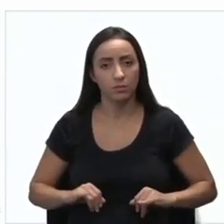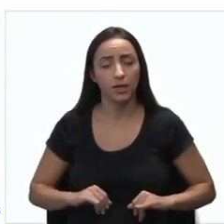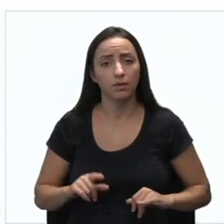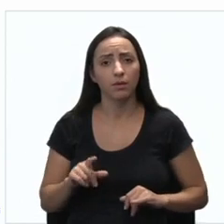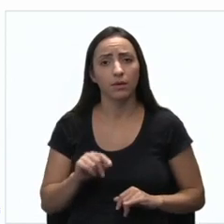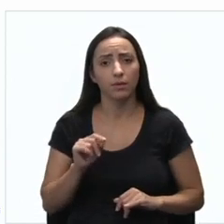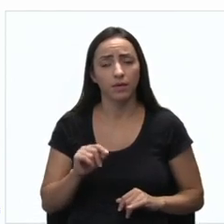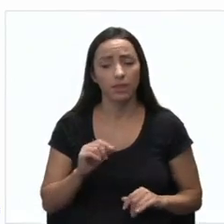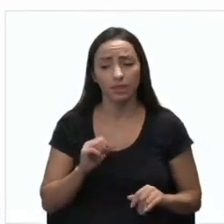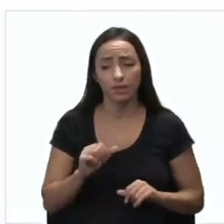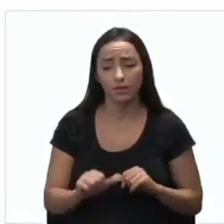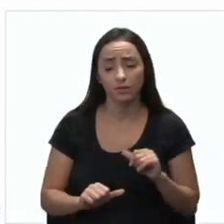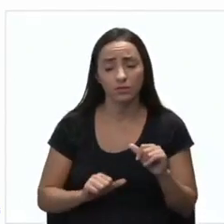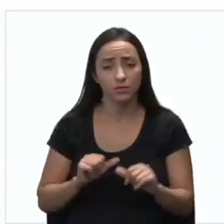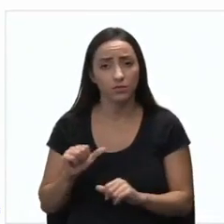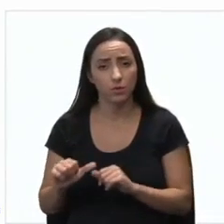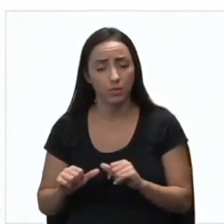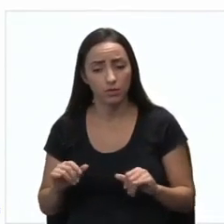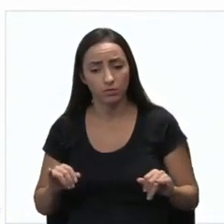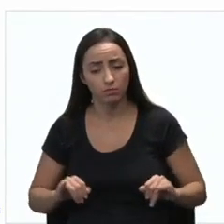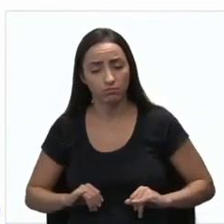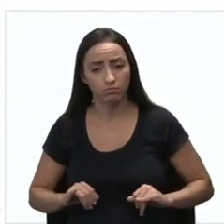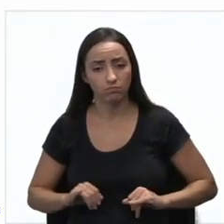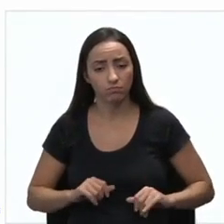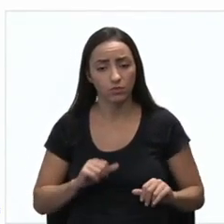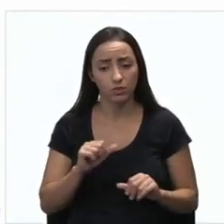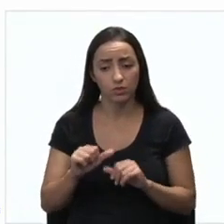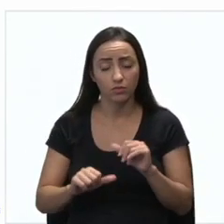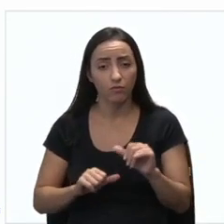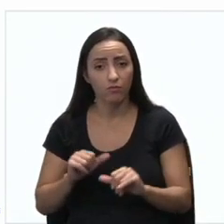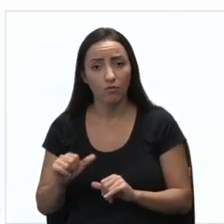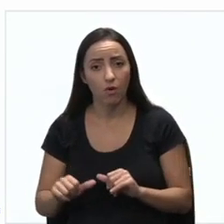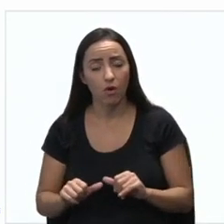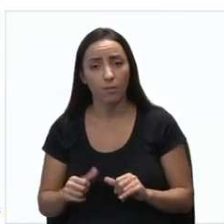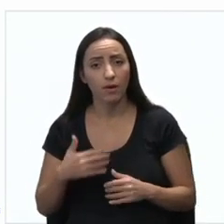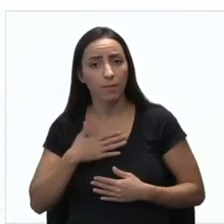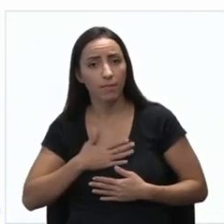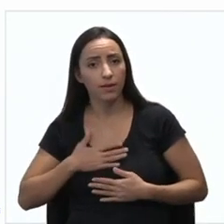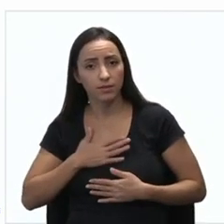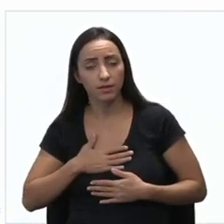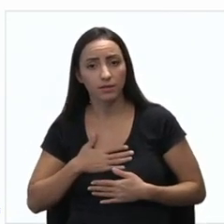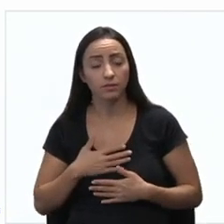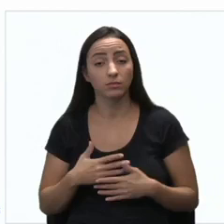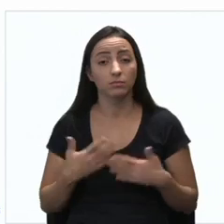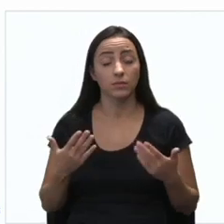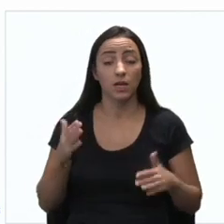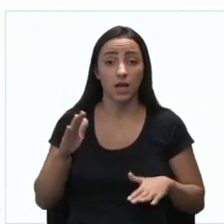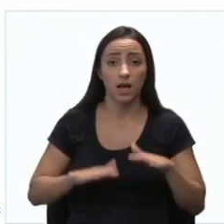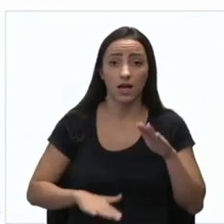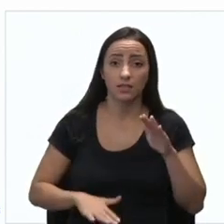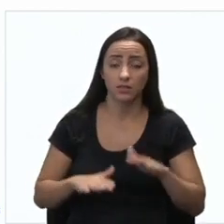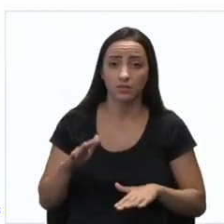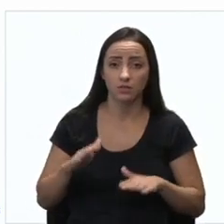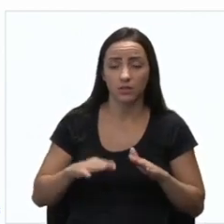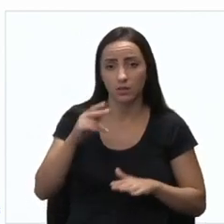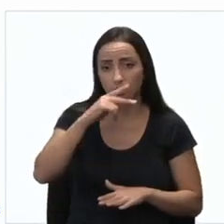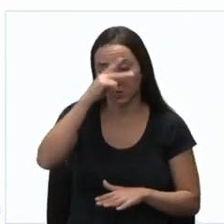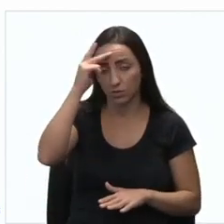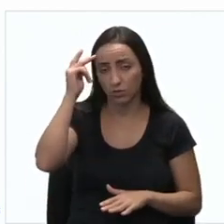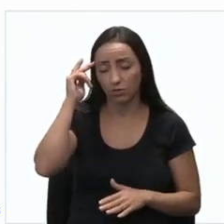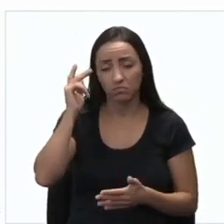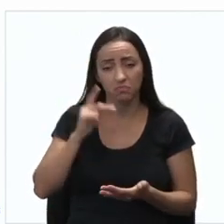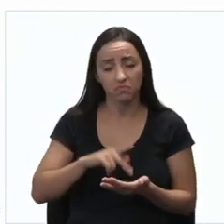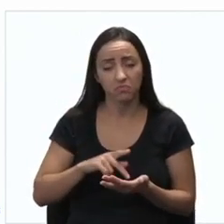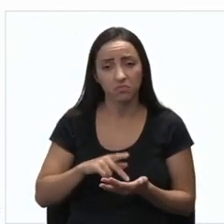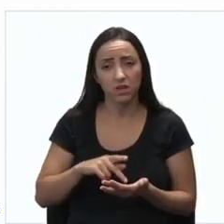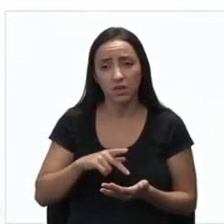visam transformar, né, esse sofrimento em fonte de prazer. E, às vezes, o sujeito realmente